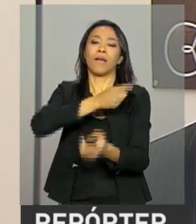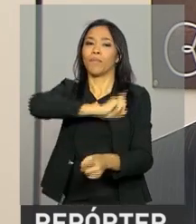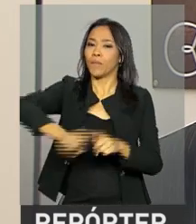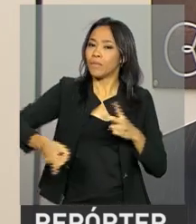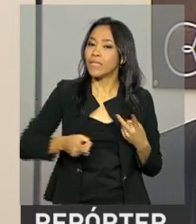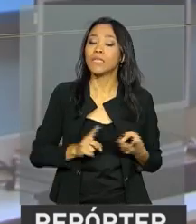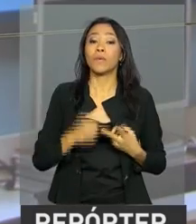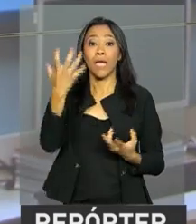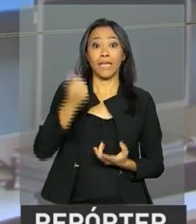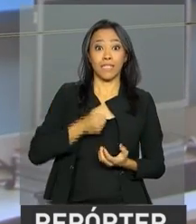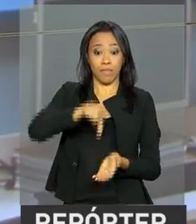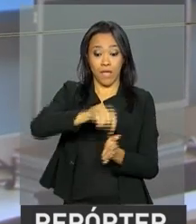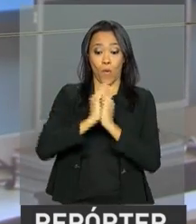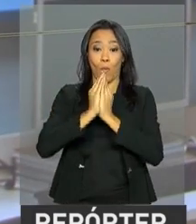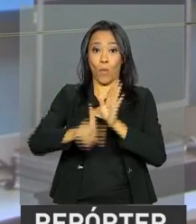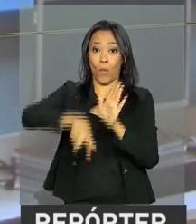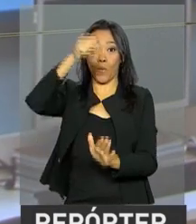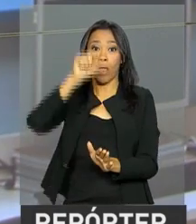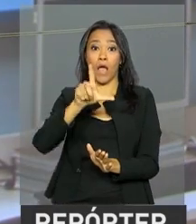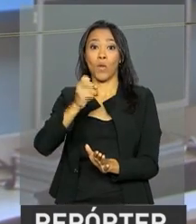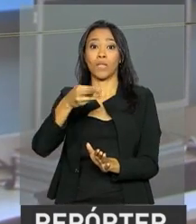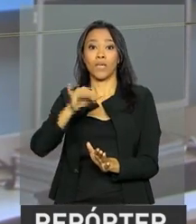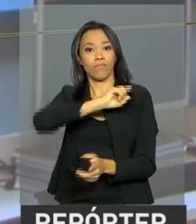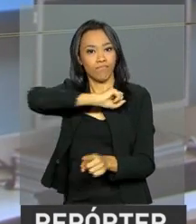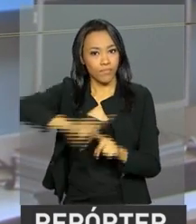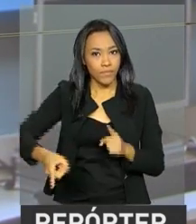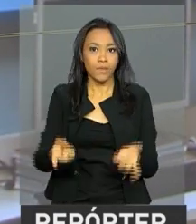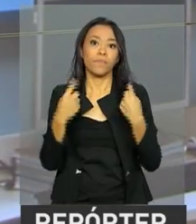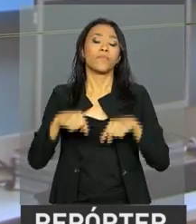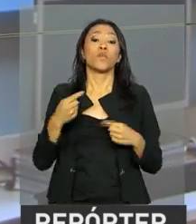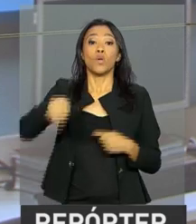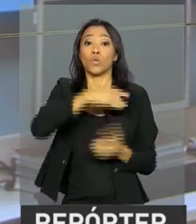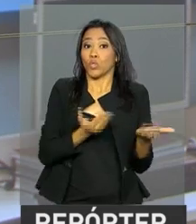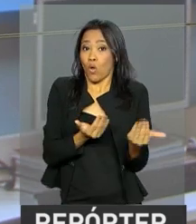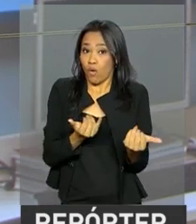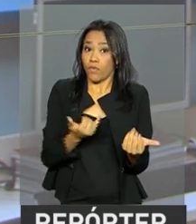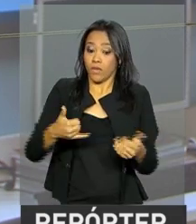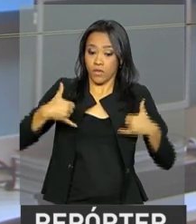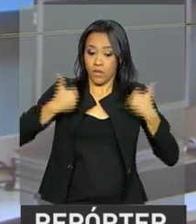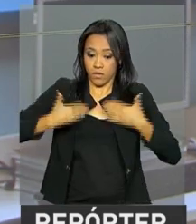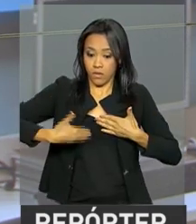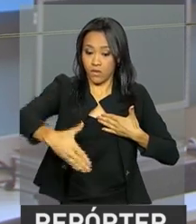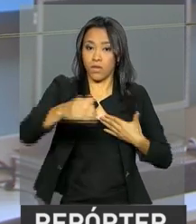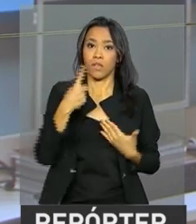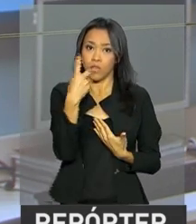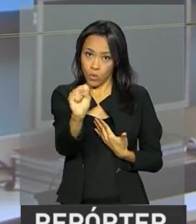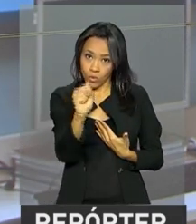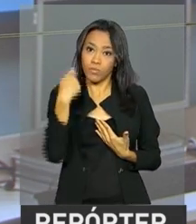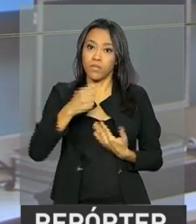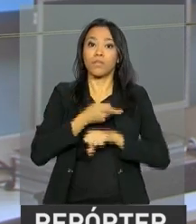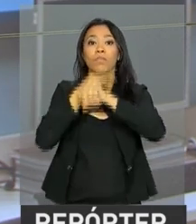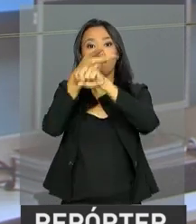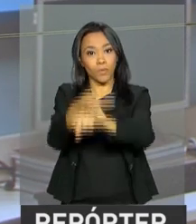das loterias os jovens que moram no exterior e completam 18 anos agora em 2017 devem